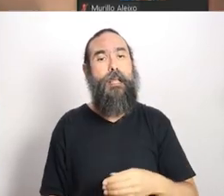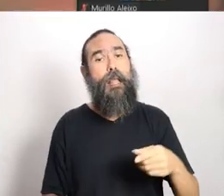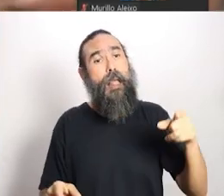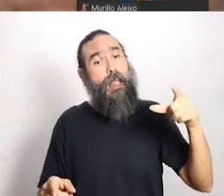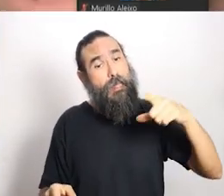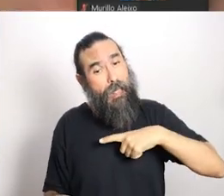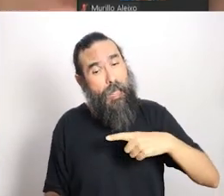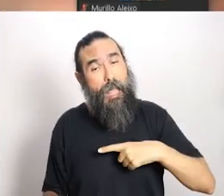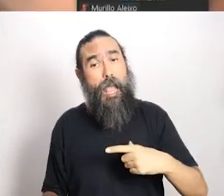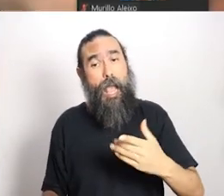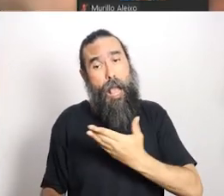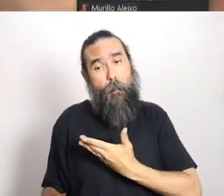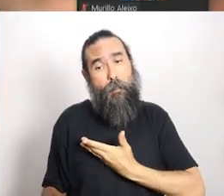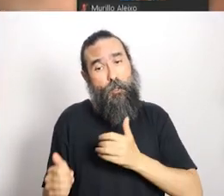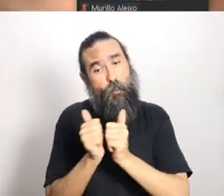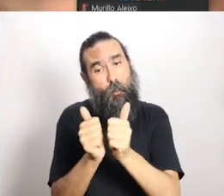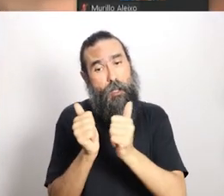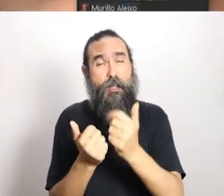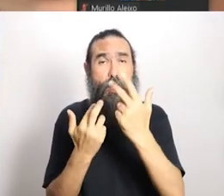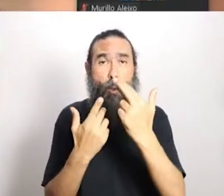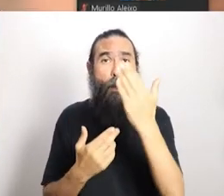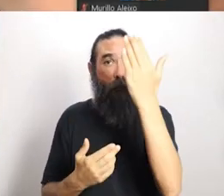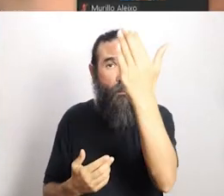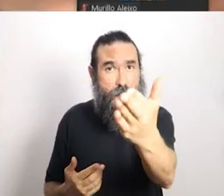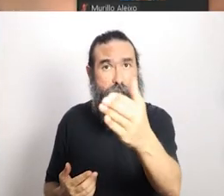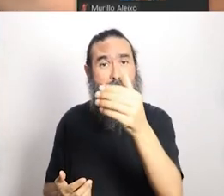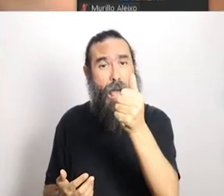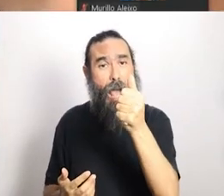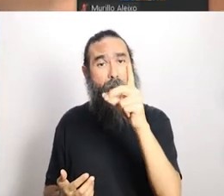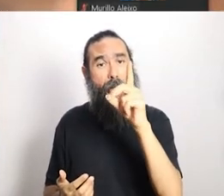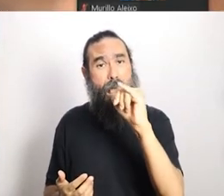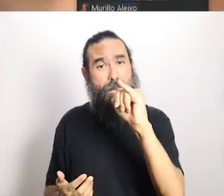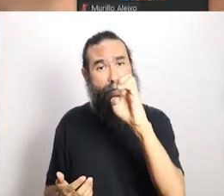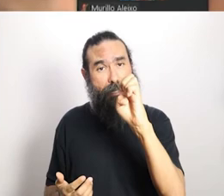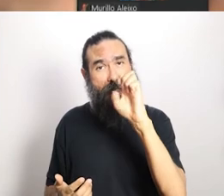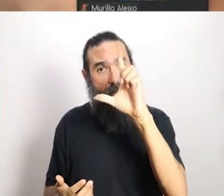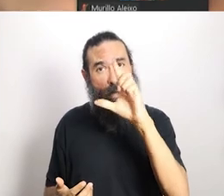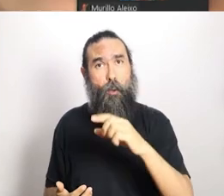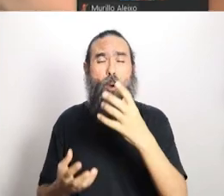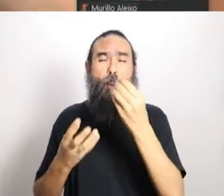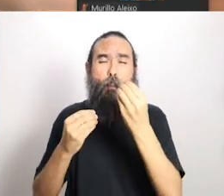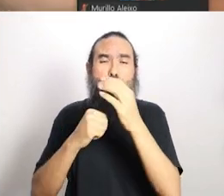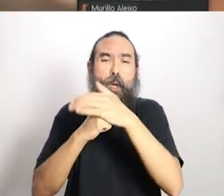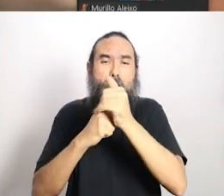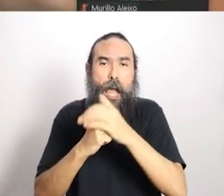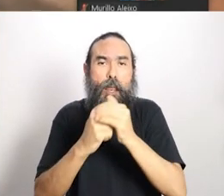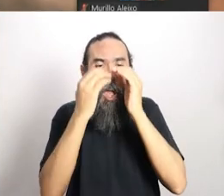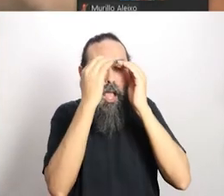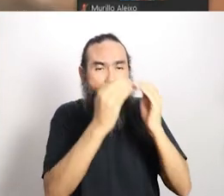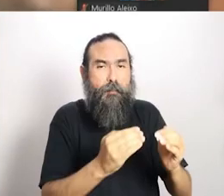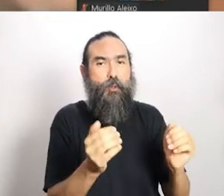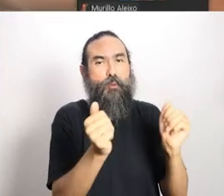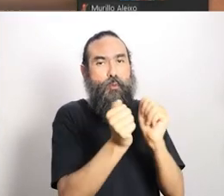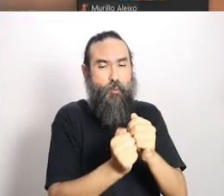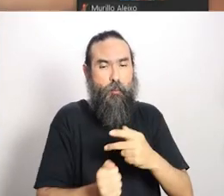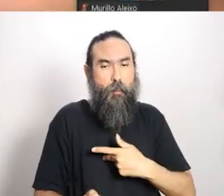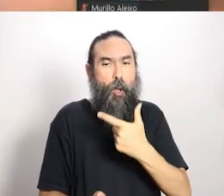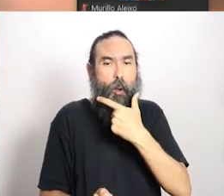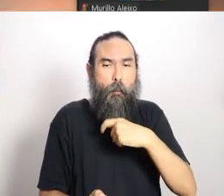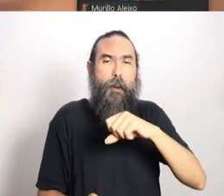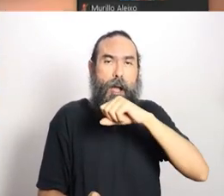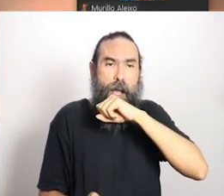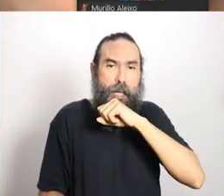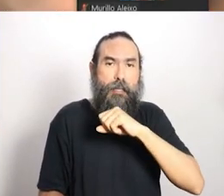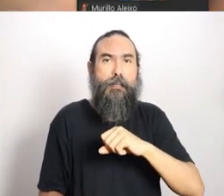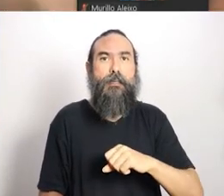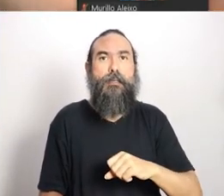como você, Adiel, um parceiro, um irmão, que eu ganhei nessa jornada, que tem o carinho, o zelo, o cuidado de acompanhar meu